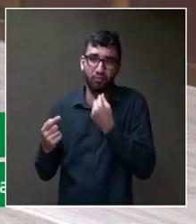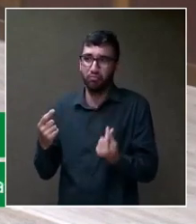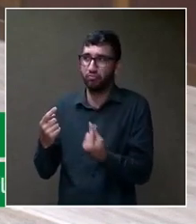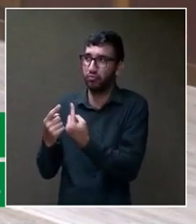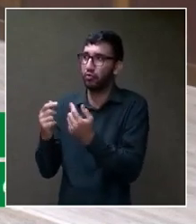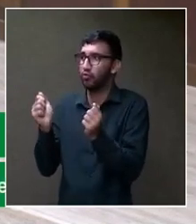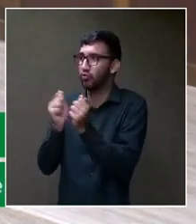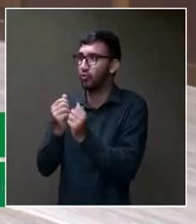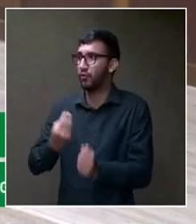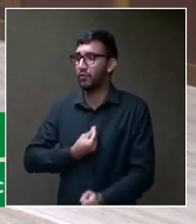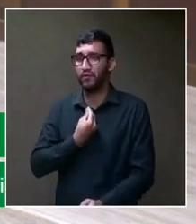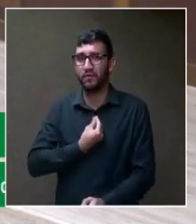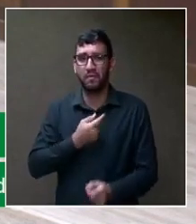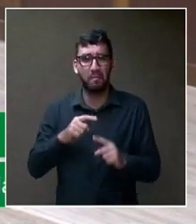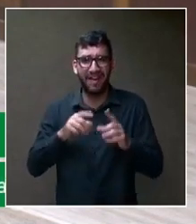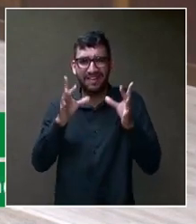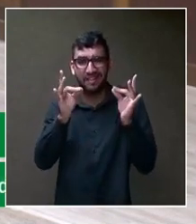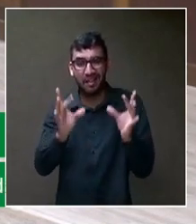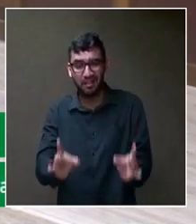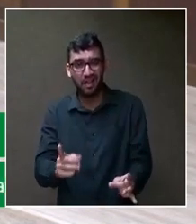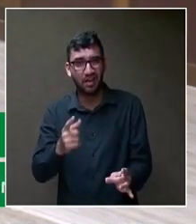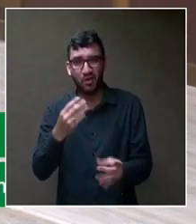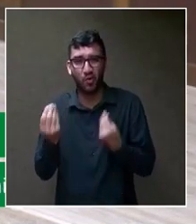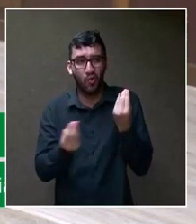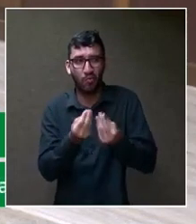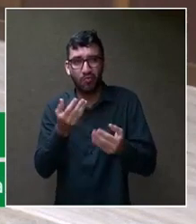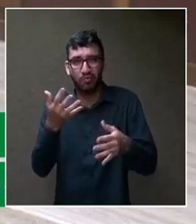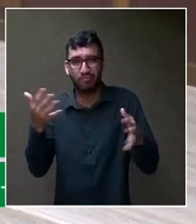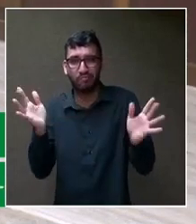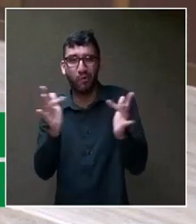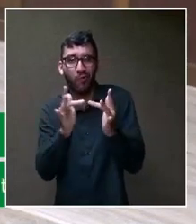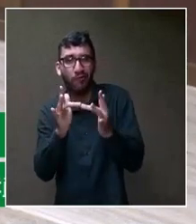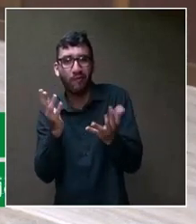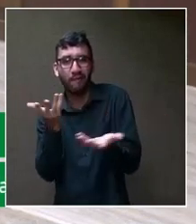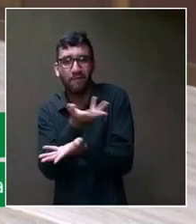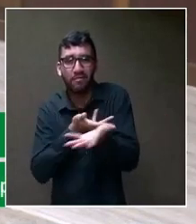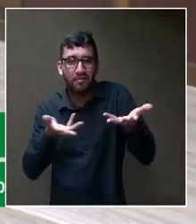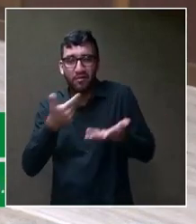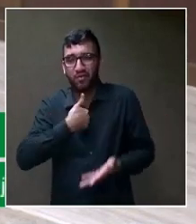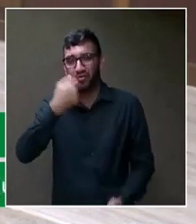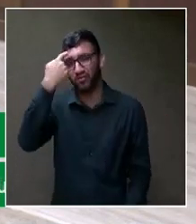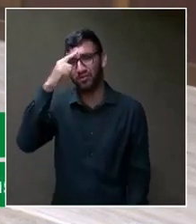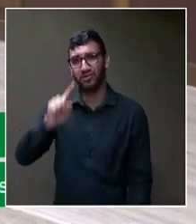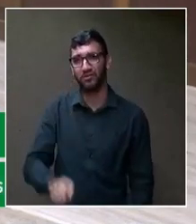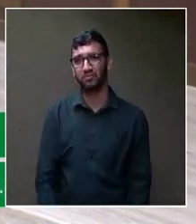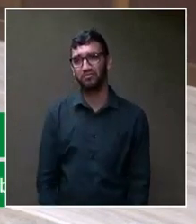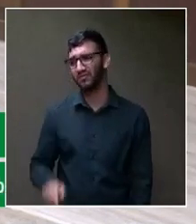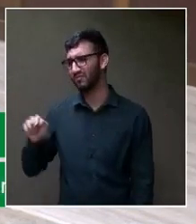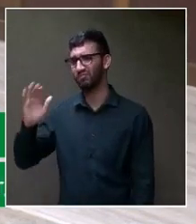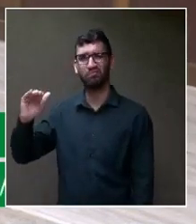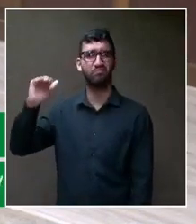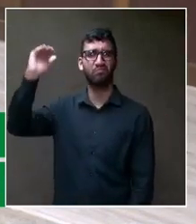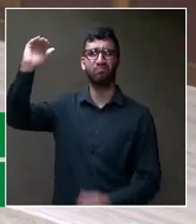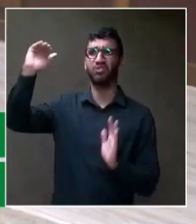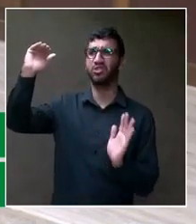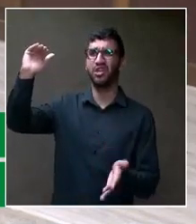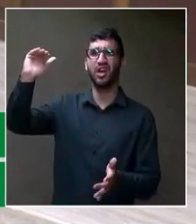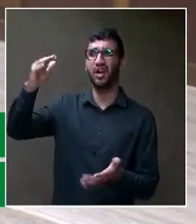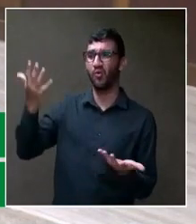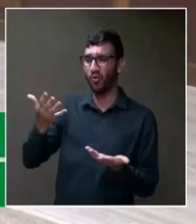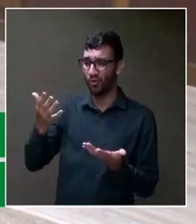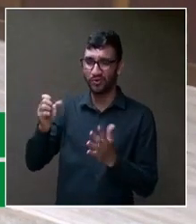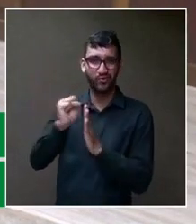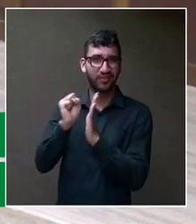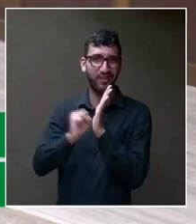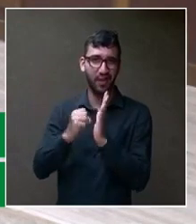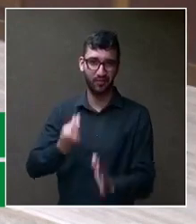Uhum. Detalhes, como era o convívio deles lá, eu não sei dizer. E também ela já era adulta, né? Já. Ainda mais no século que a